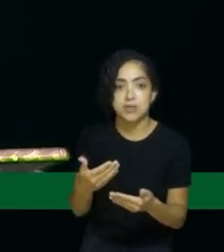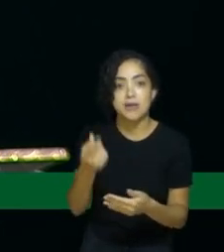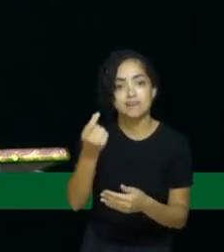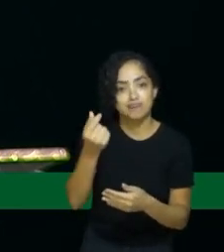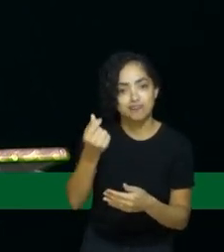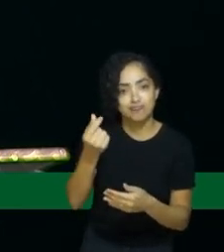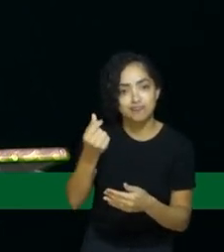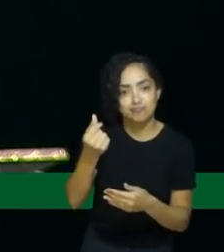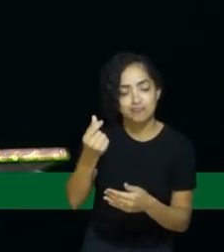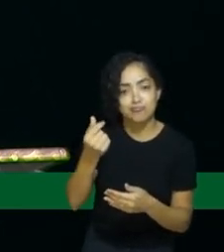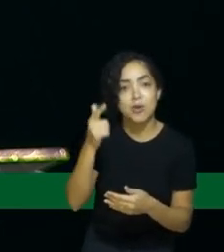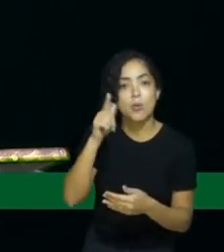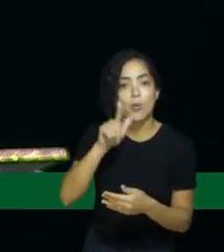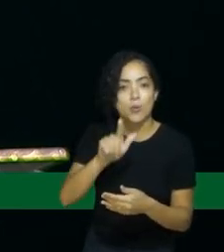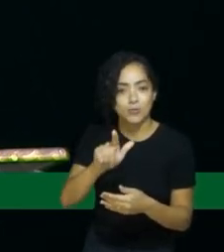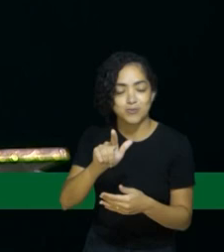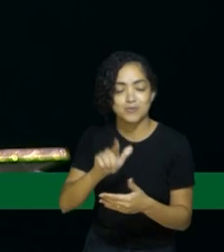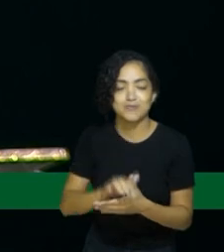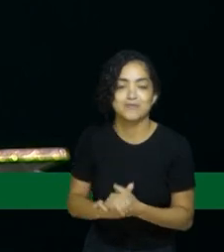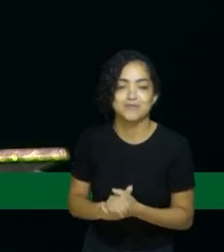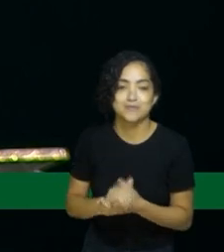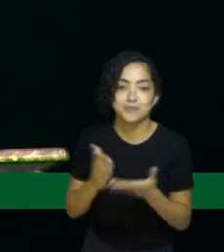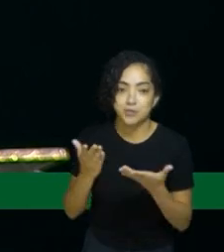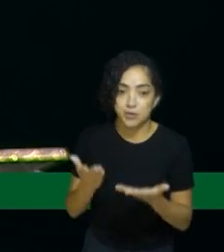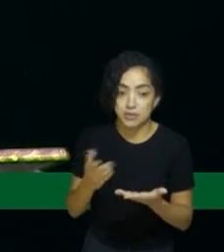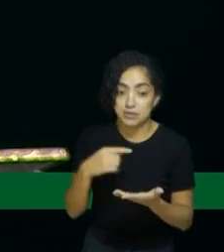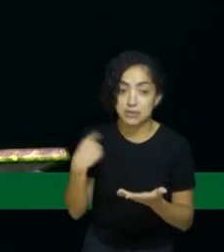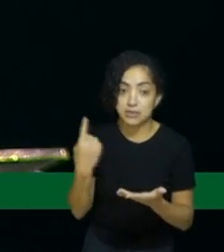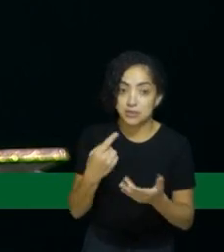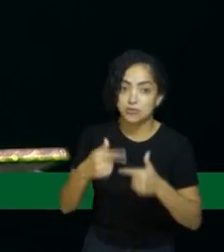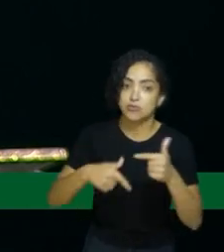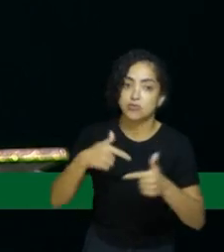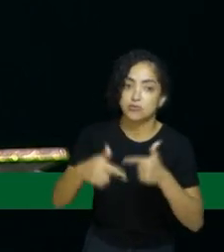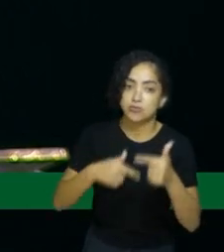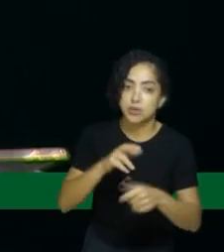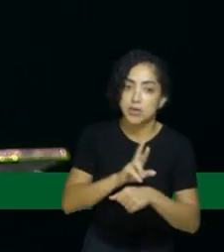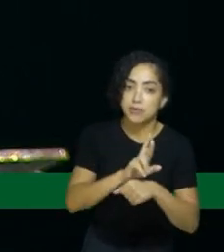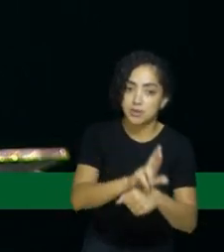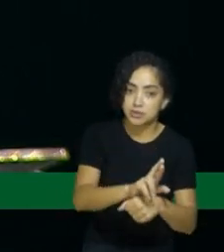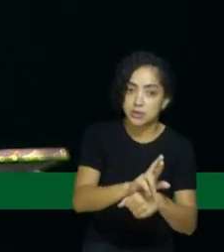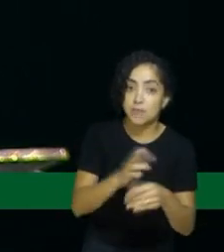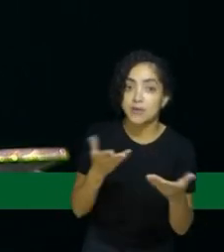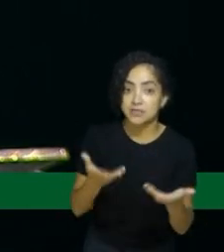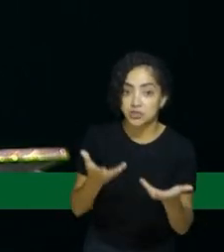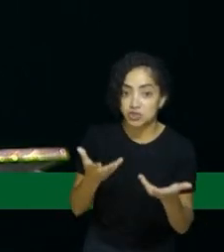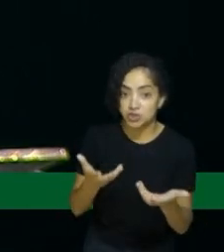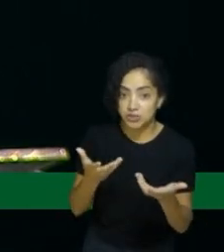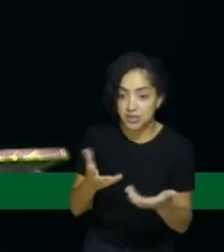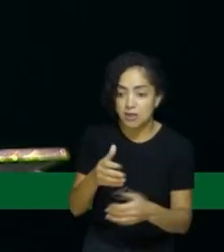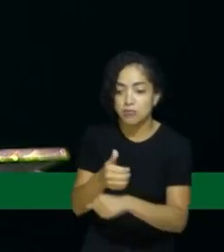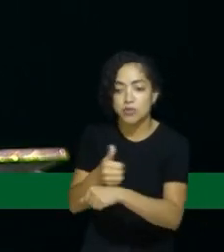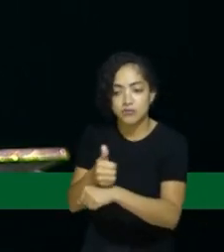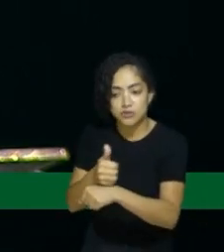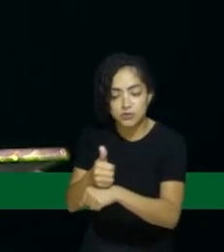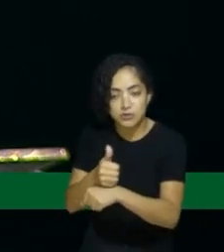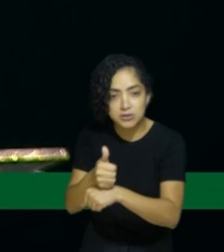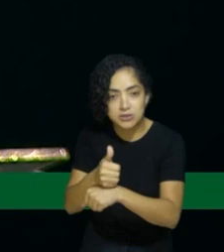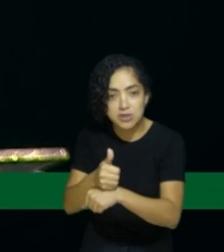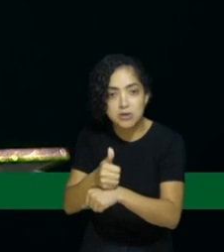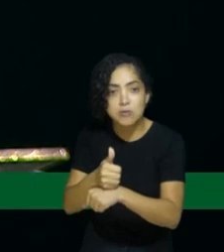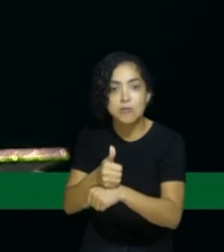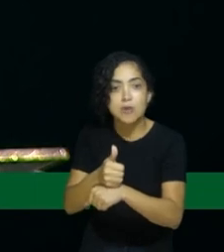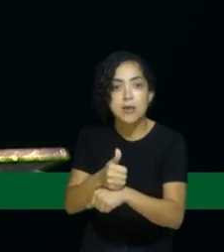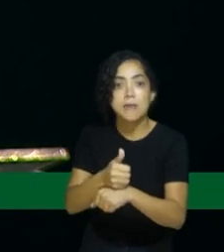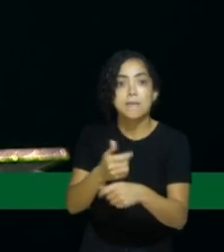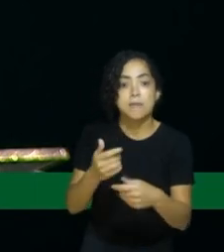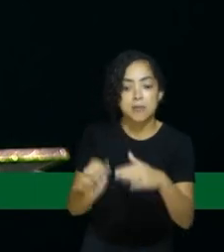bolso é assim que a nossa entidade trabalha representamos Mas queremos profissionalizar para que o empresário de micro